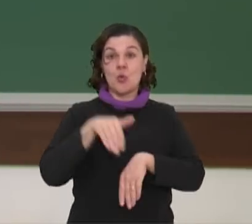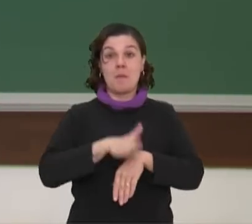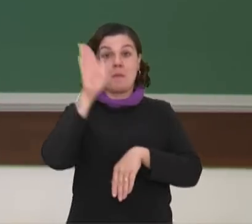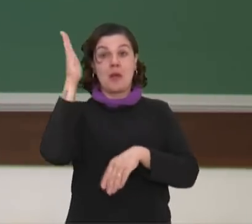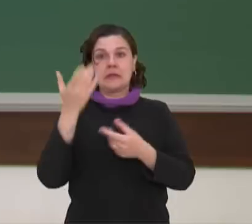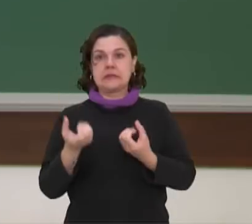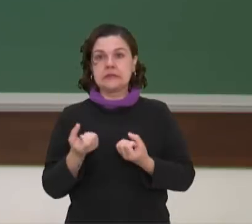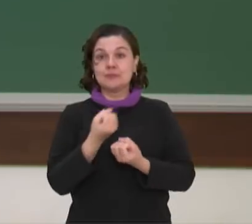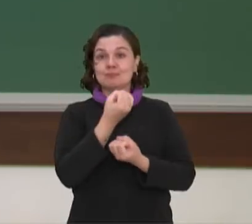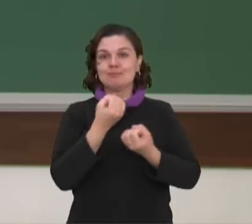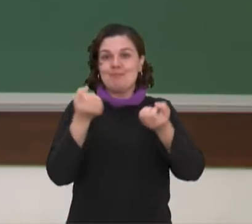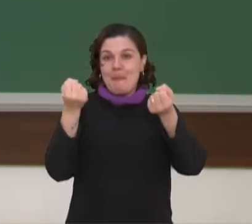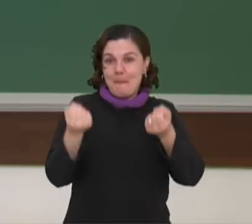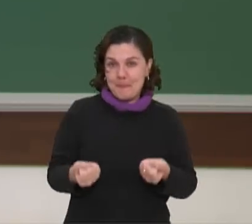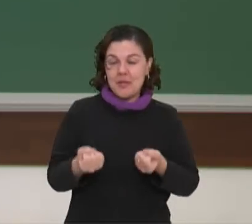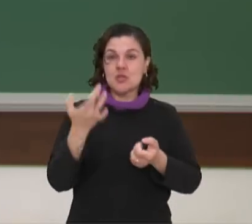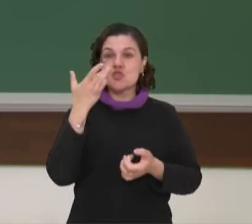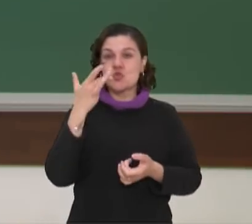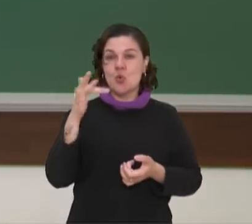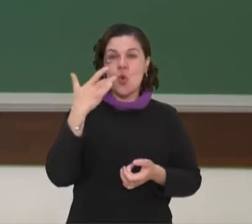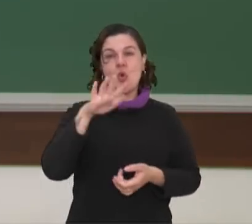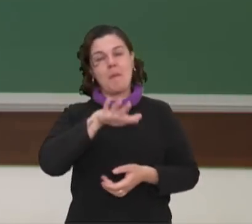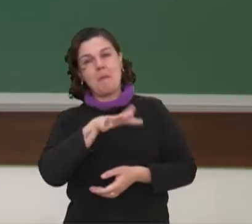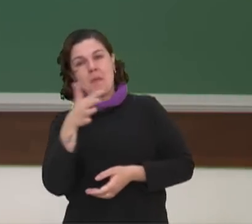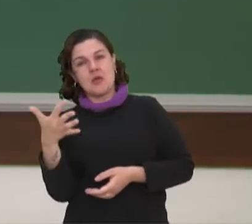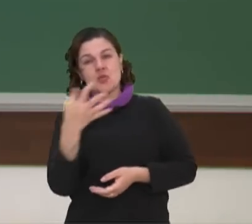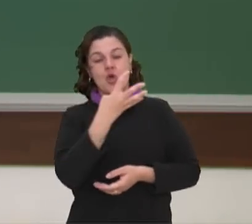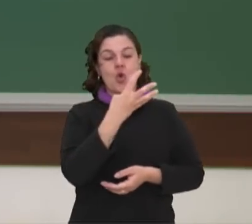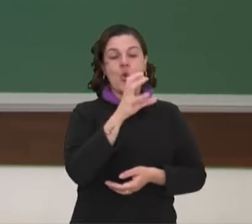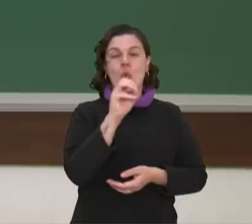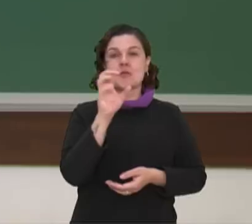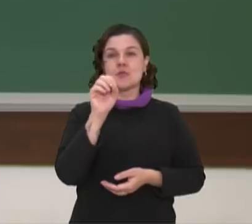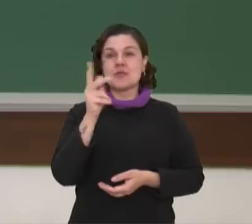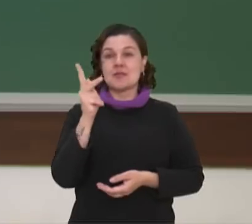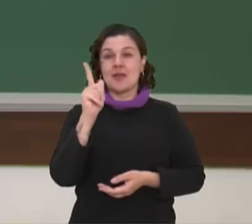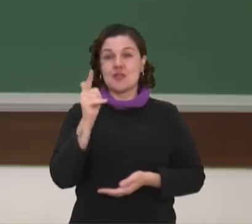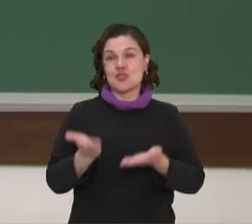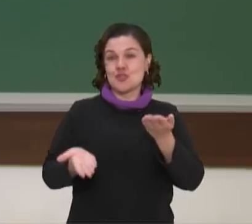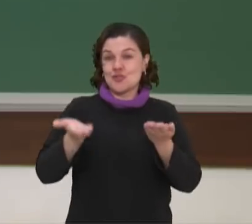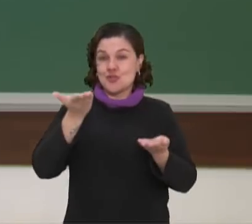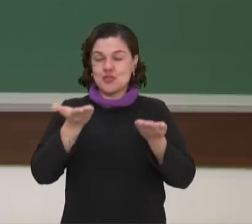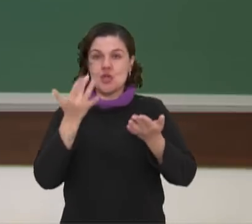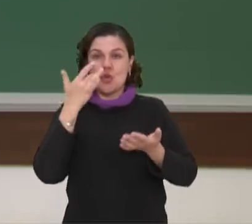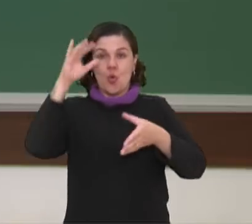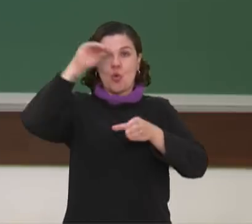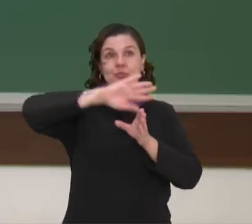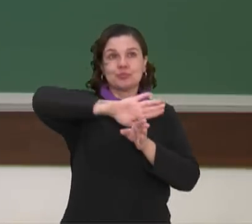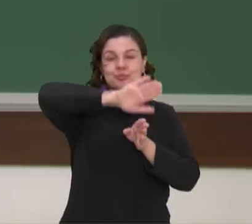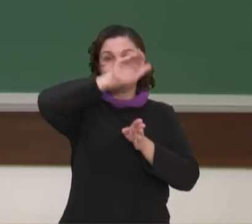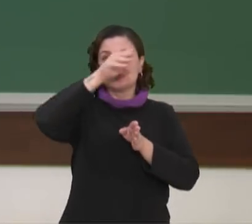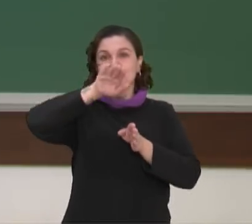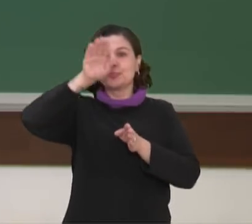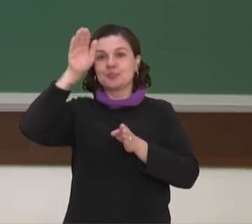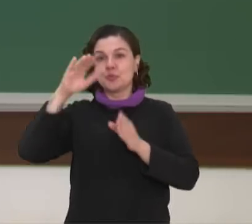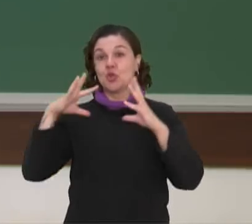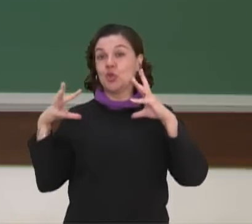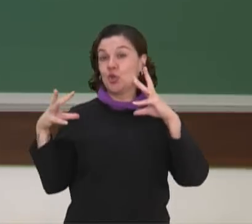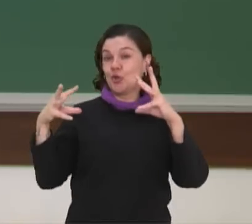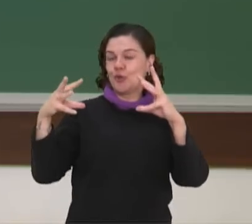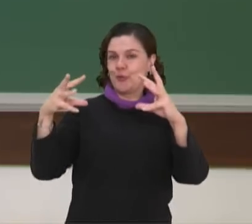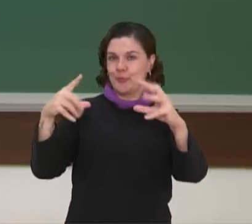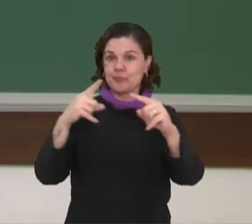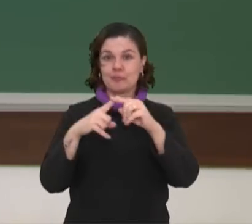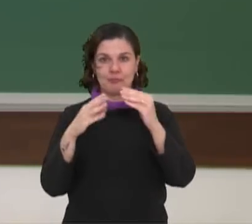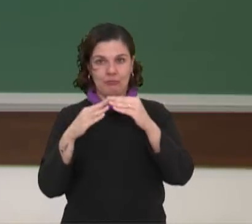maior quantidade de ouro dentro dela. São mais de 400 quilos de ouro dentro dessa igreja, revestindo